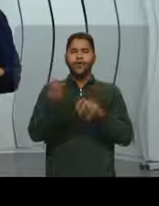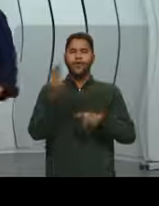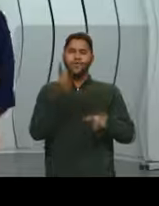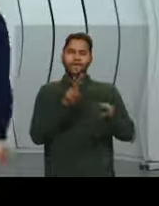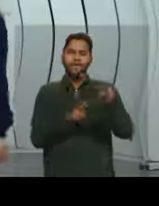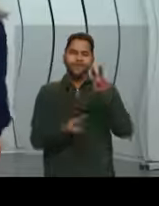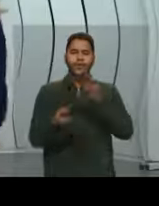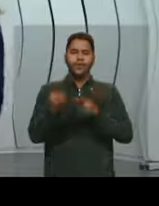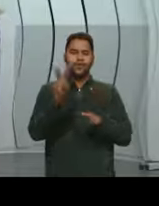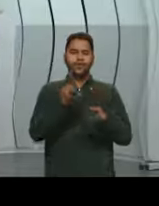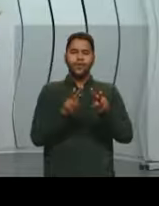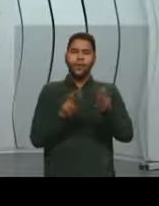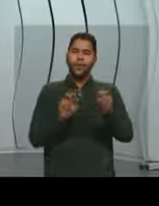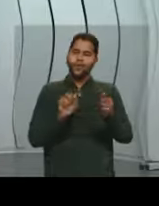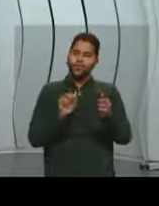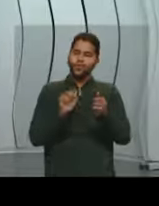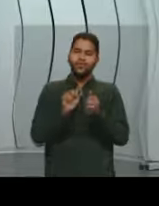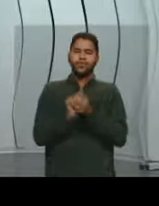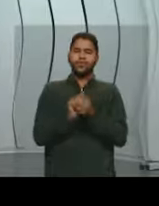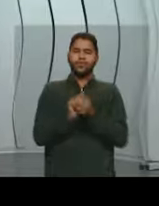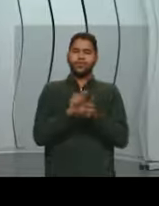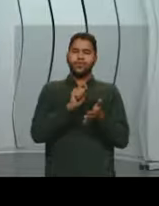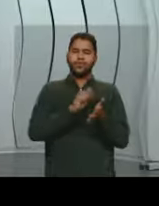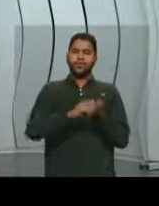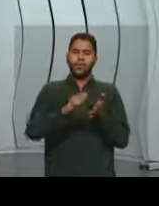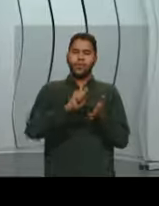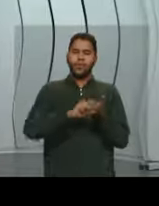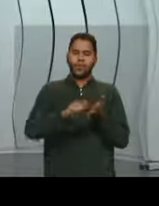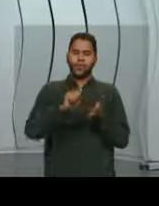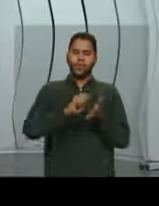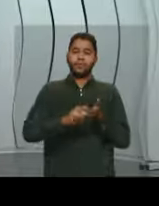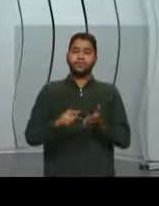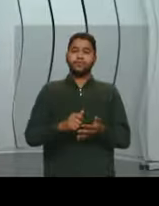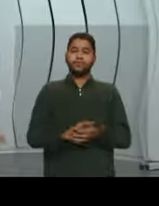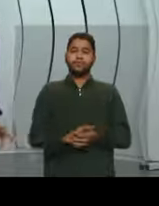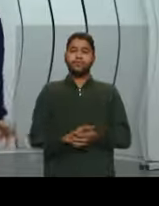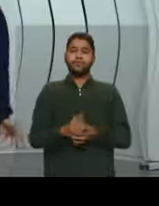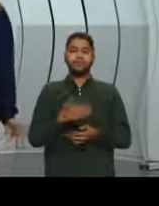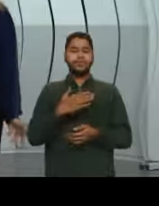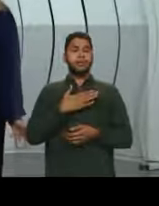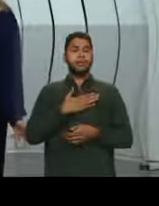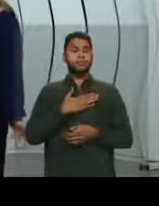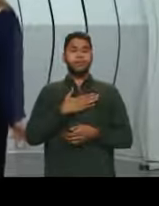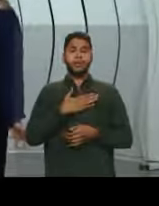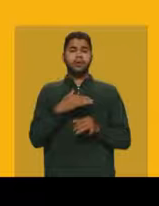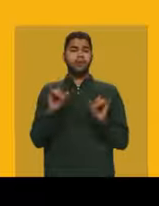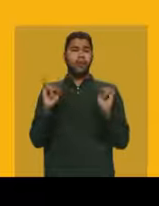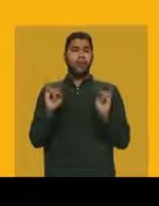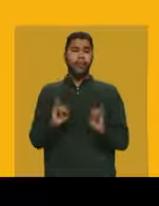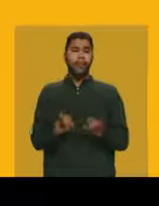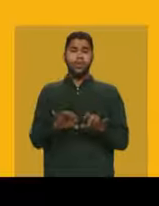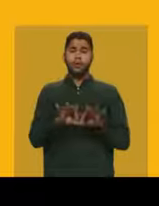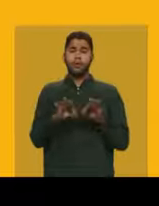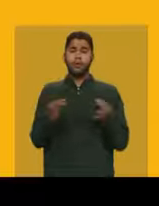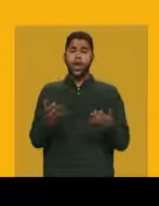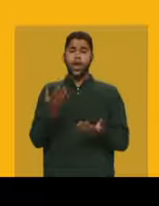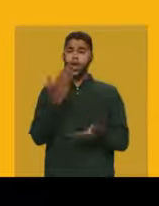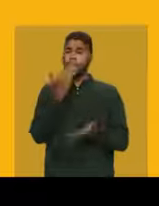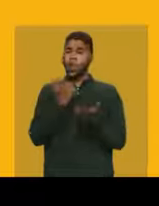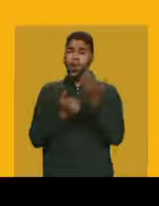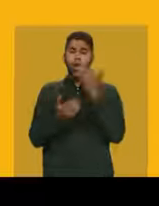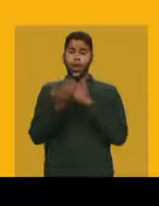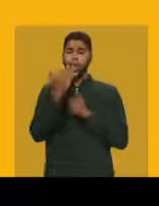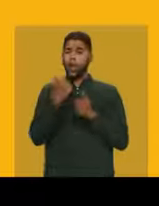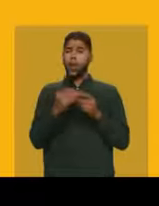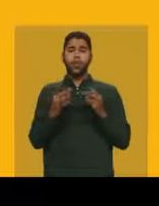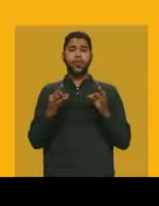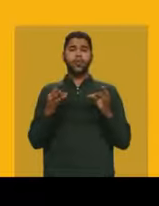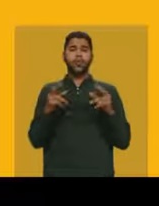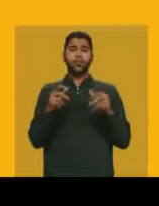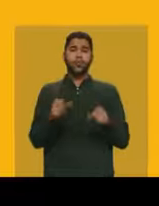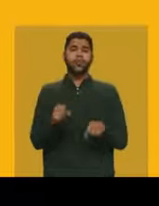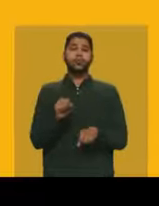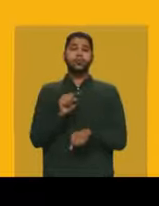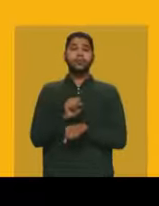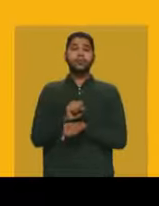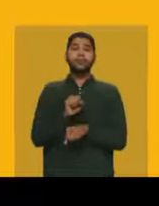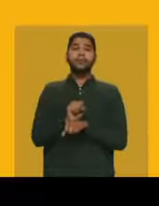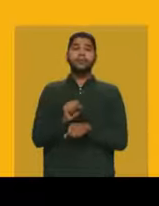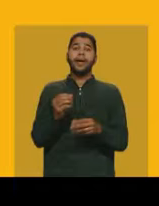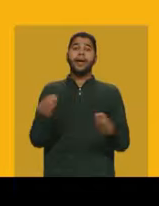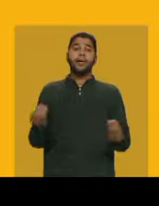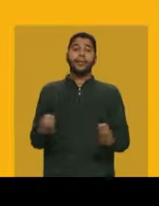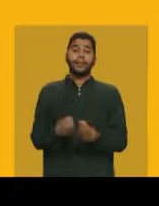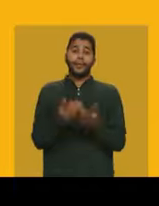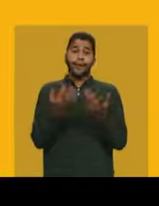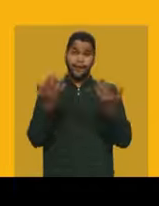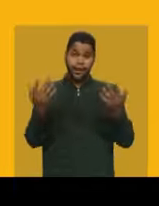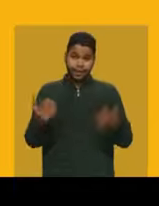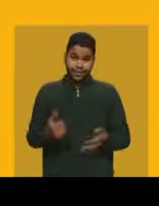visual com o verbal. Olha só, aqui, minha dieta é bem simples. Eu como tudo e espero acontecer algum milagre.